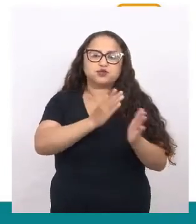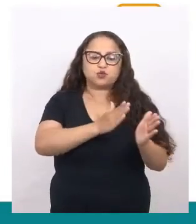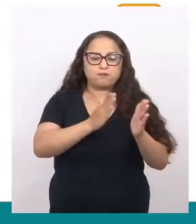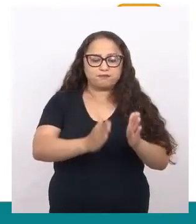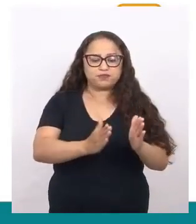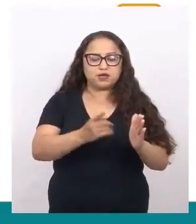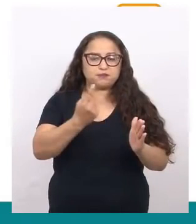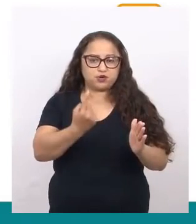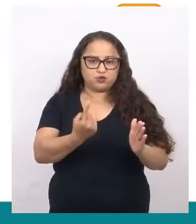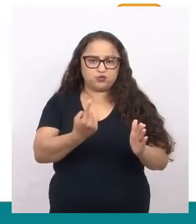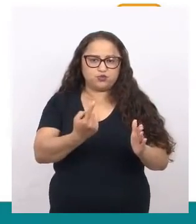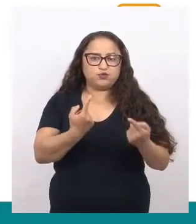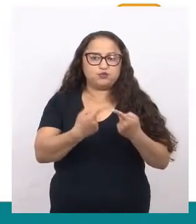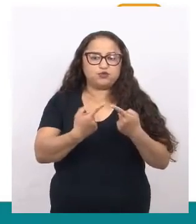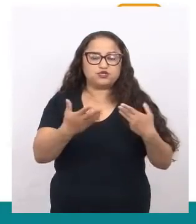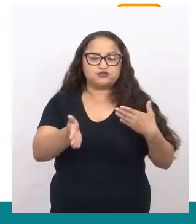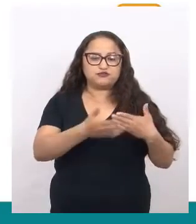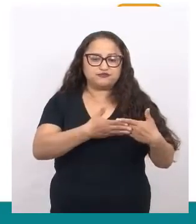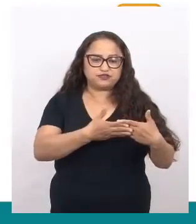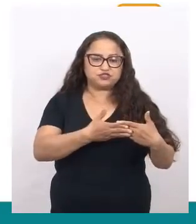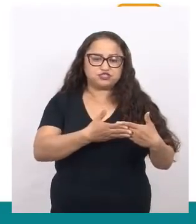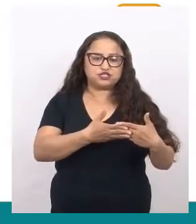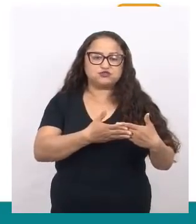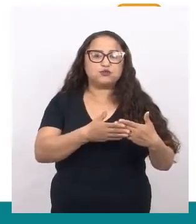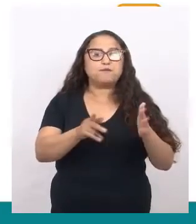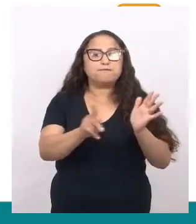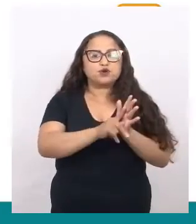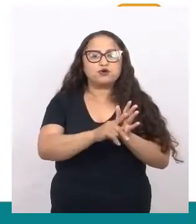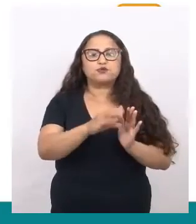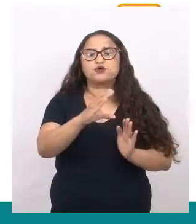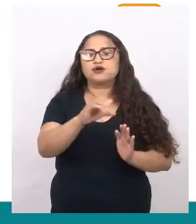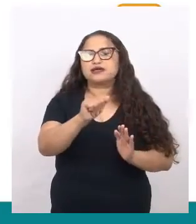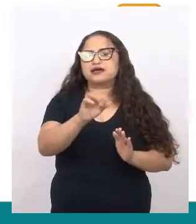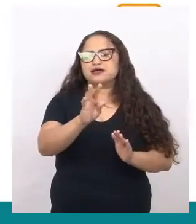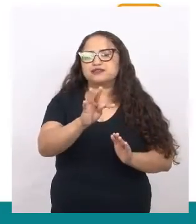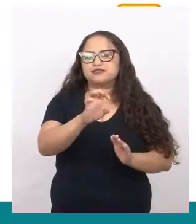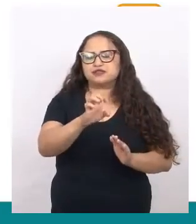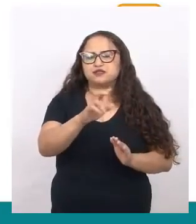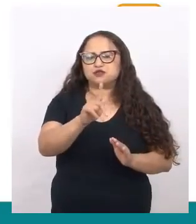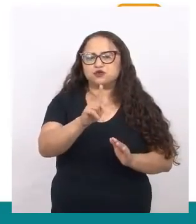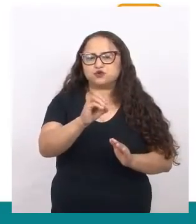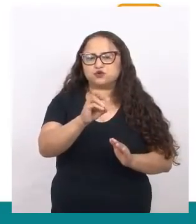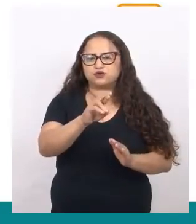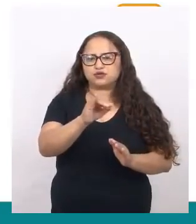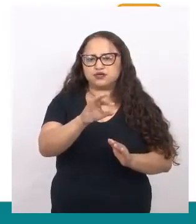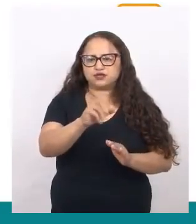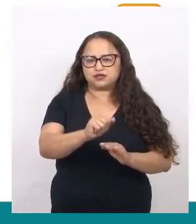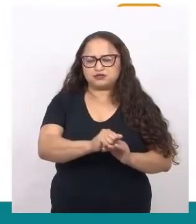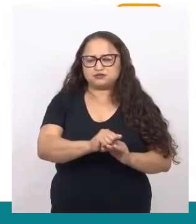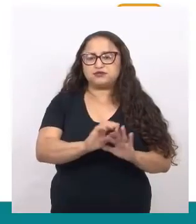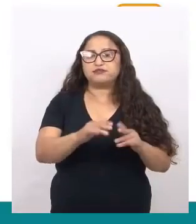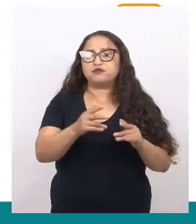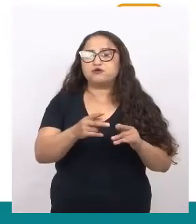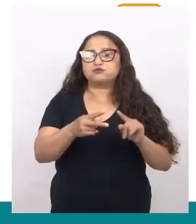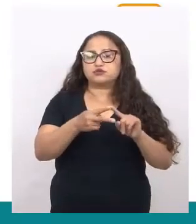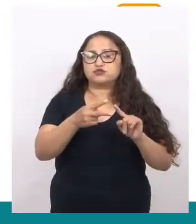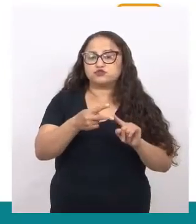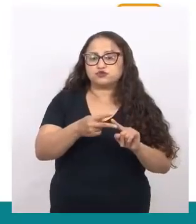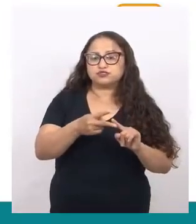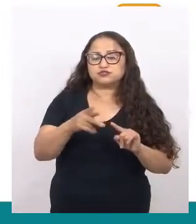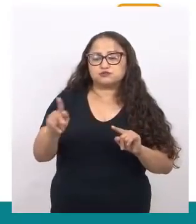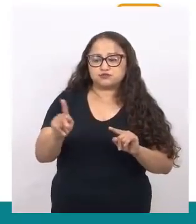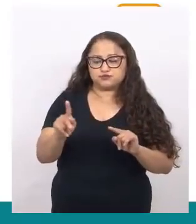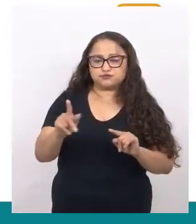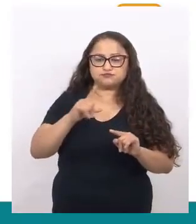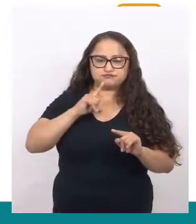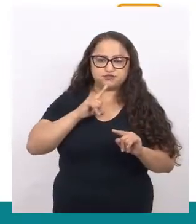Porque na etapa 1 está fechado por categoria, tá? Então, por exemplo, temos um docente que tem 2 DIs, mas nesse momento o